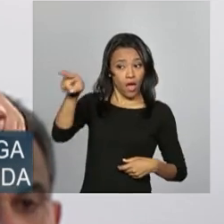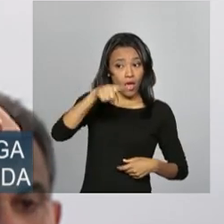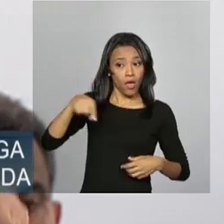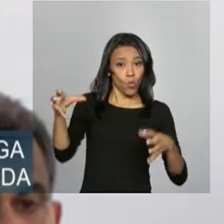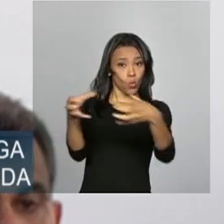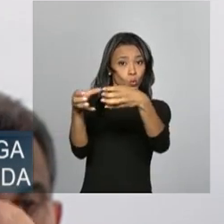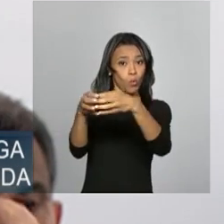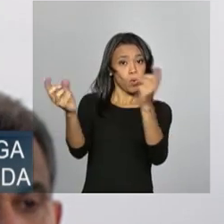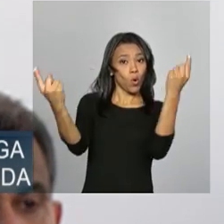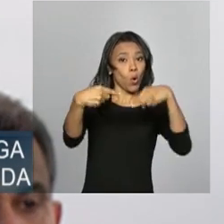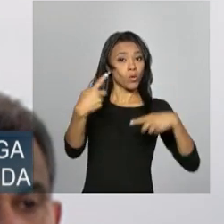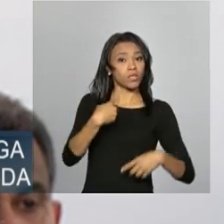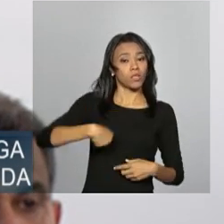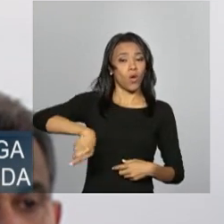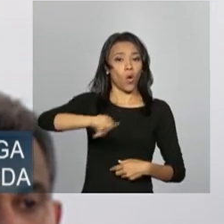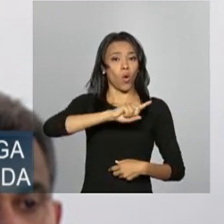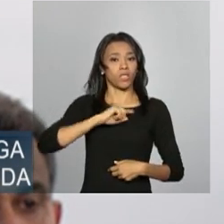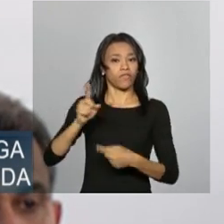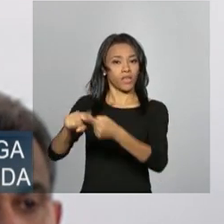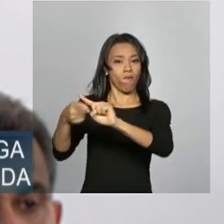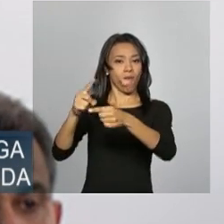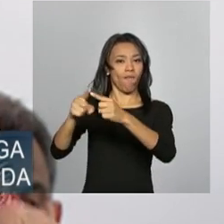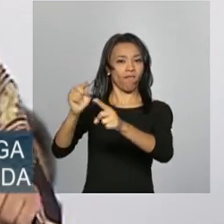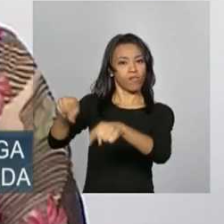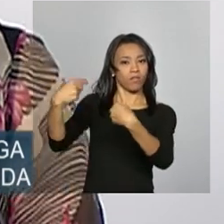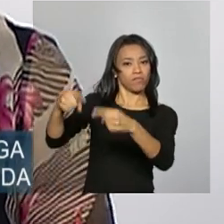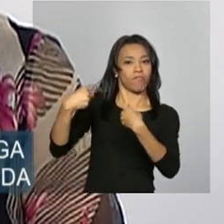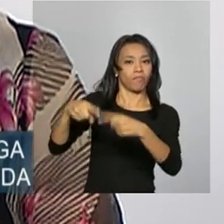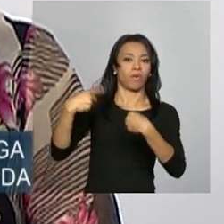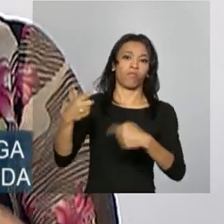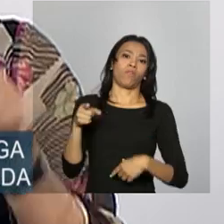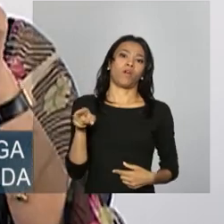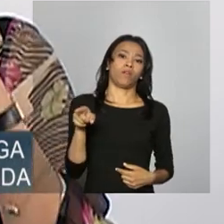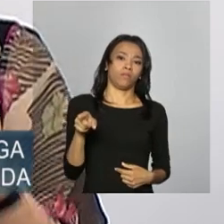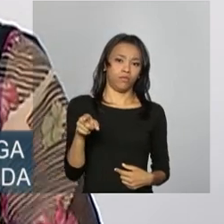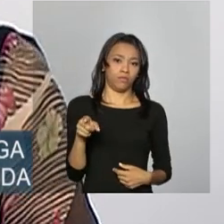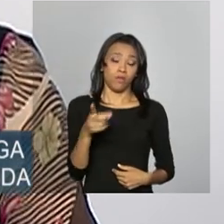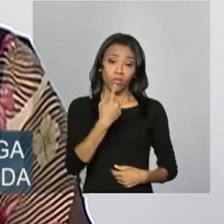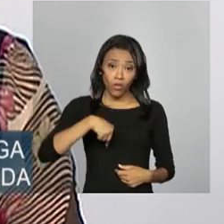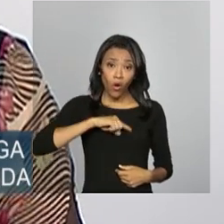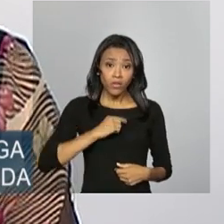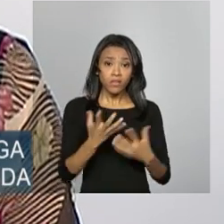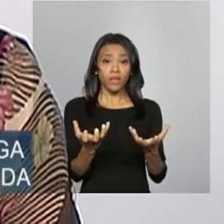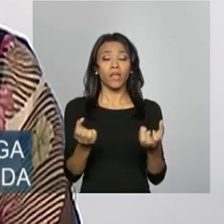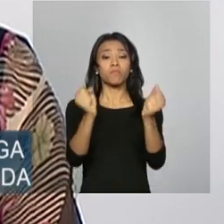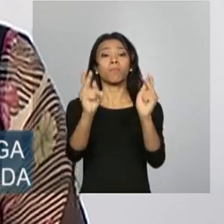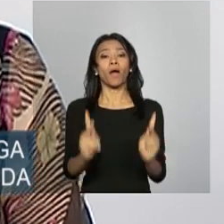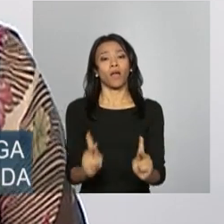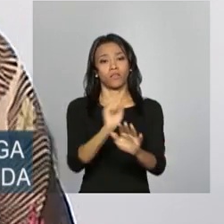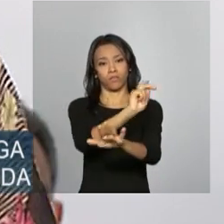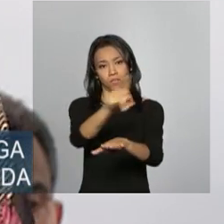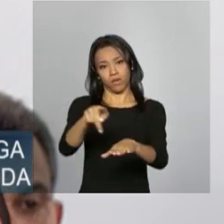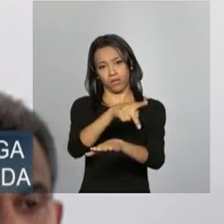fazem toda sorte de provocação. Nós queremos a paz no nosso